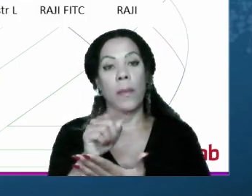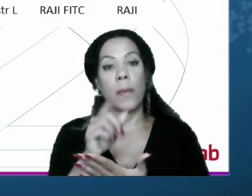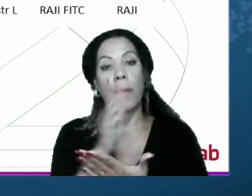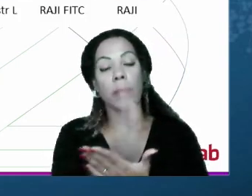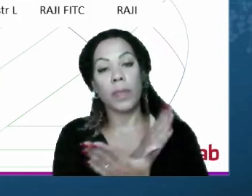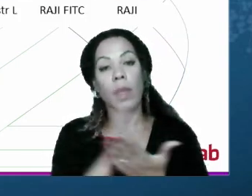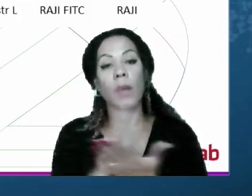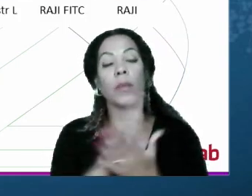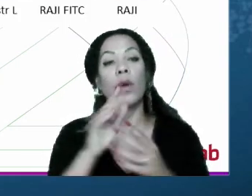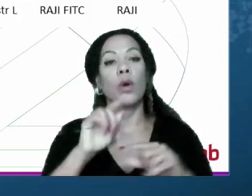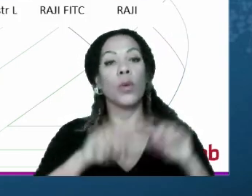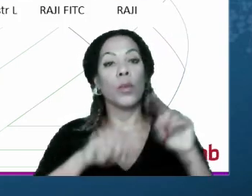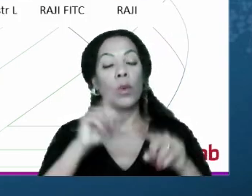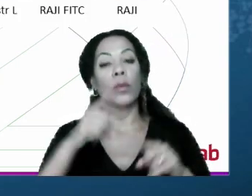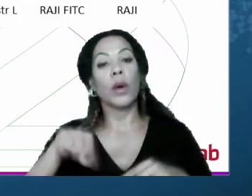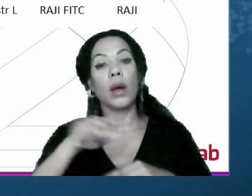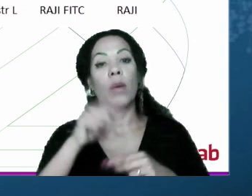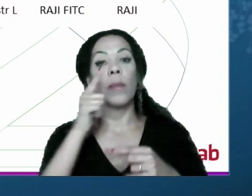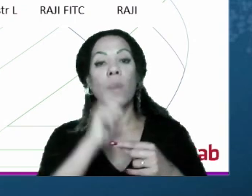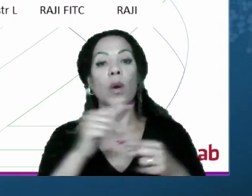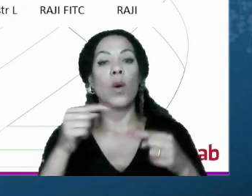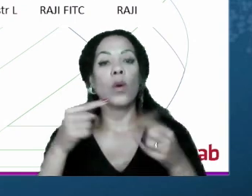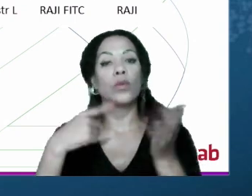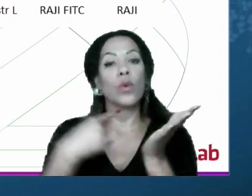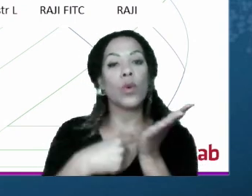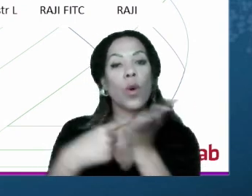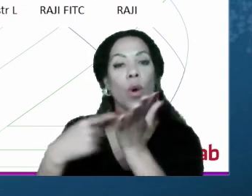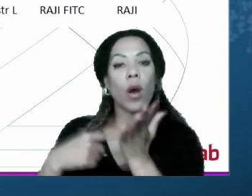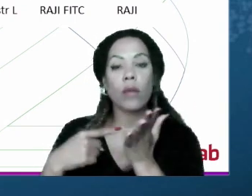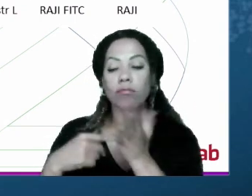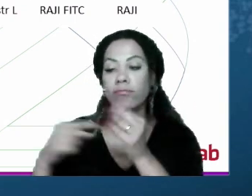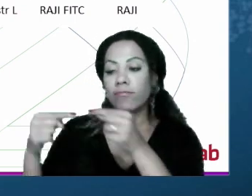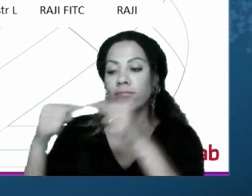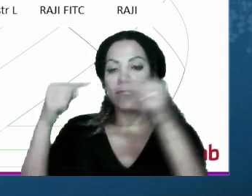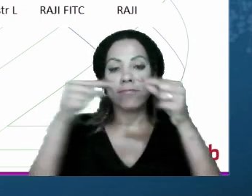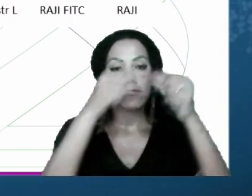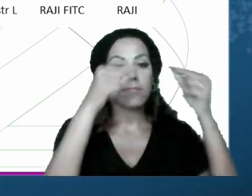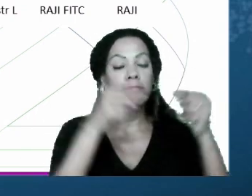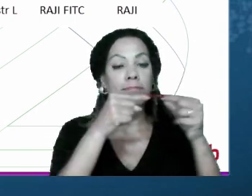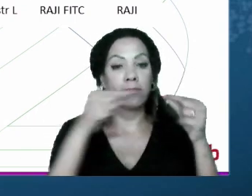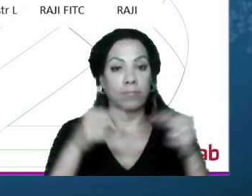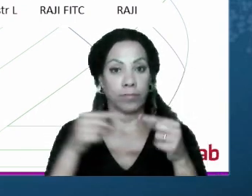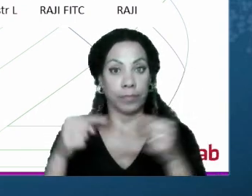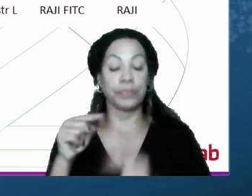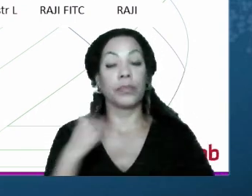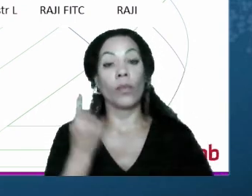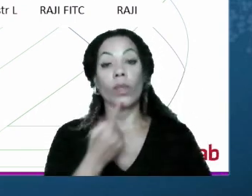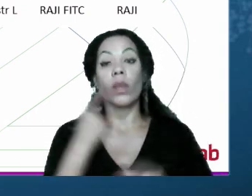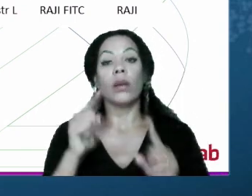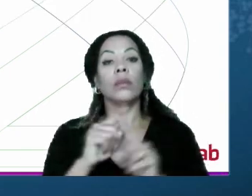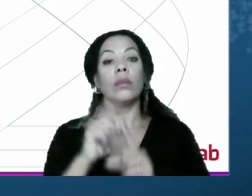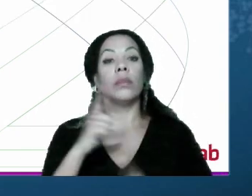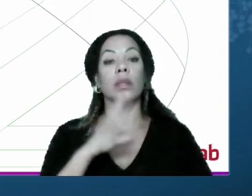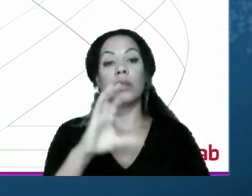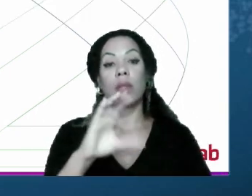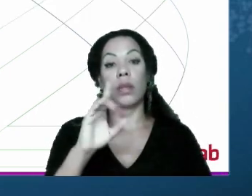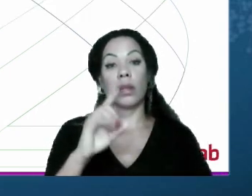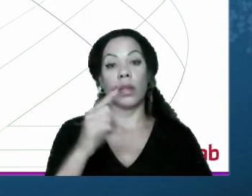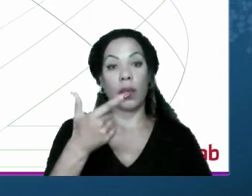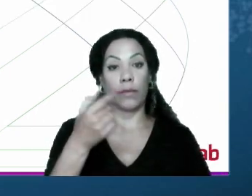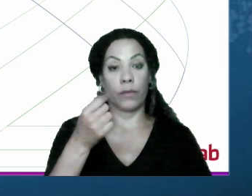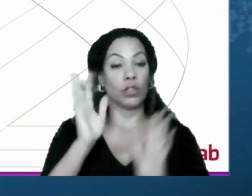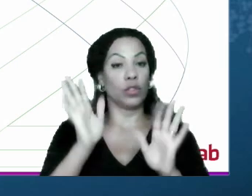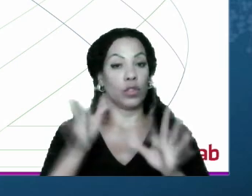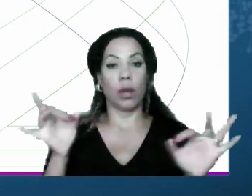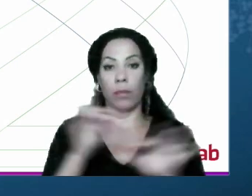desses produtos para a gente poder combinar de diversas formas. E a gente tem também o CD20, que já foi